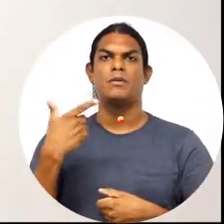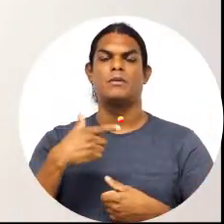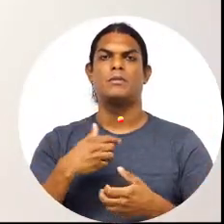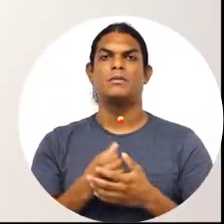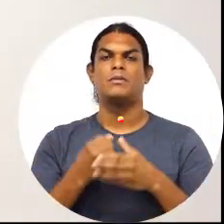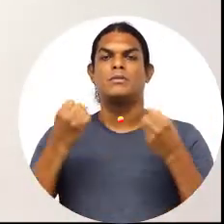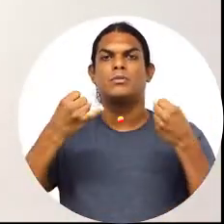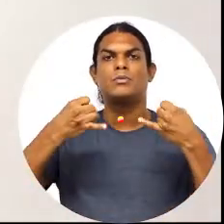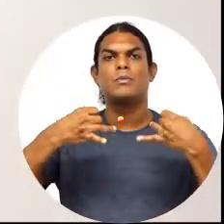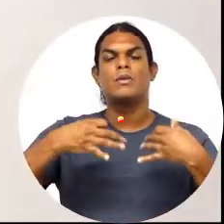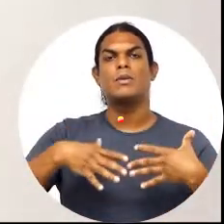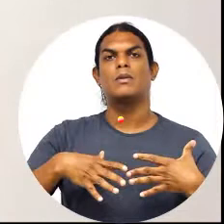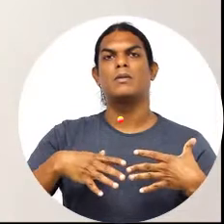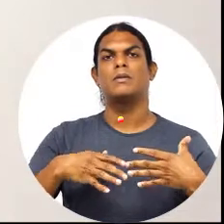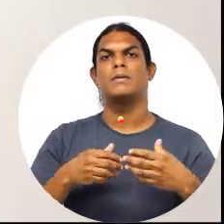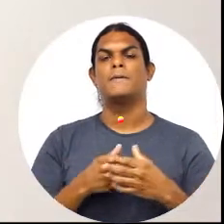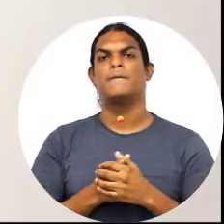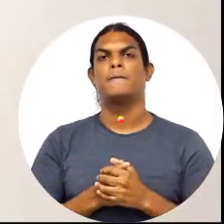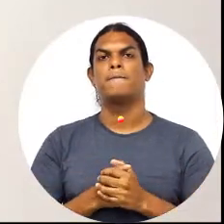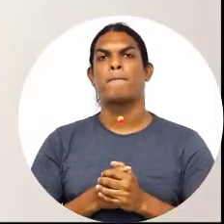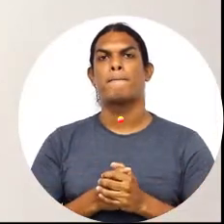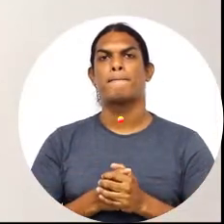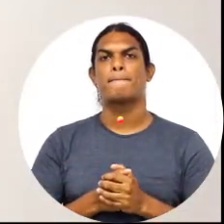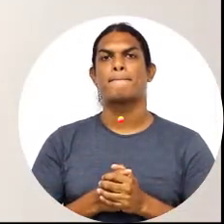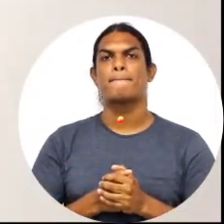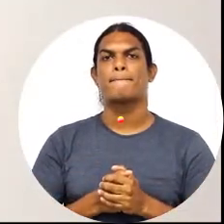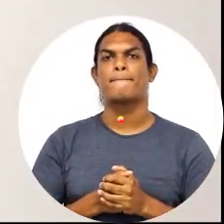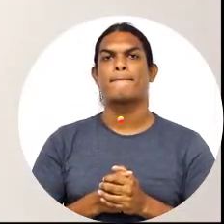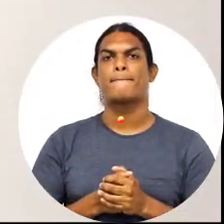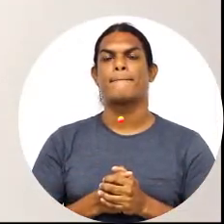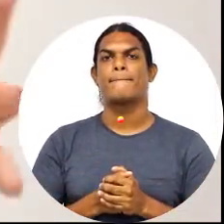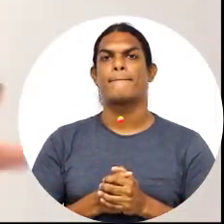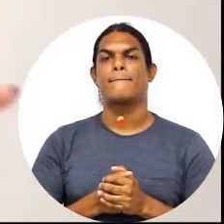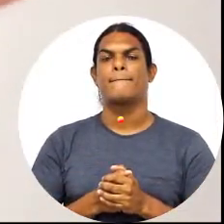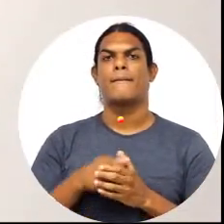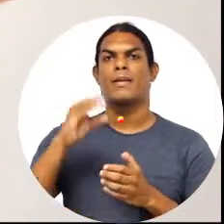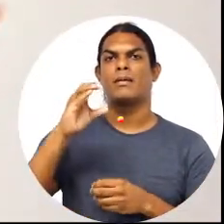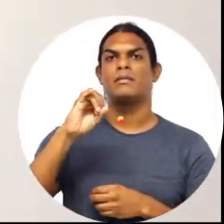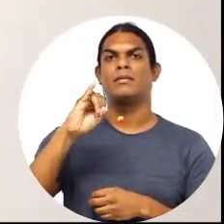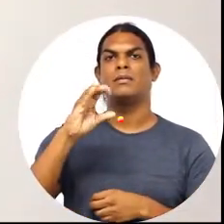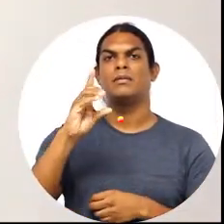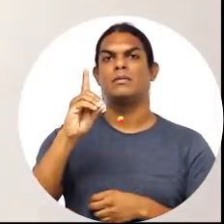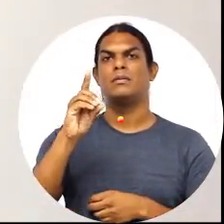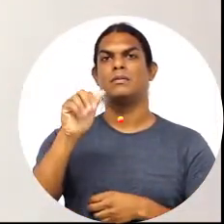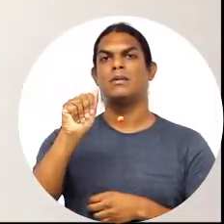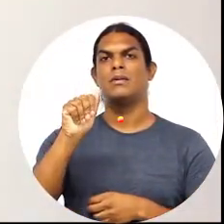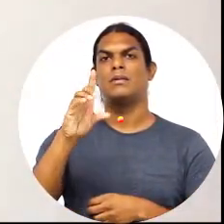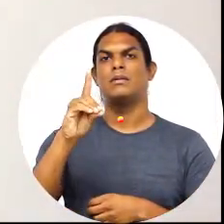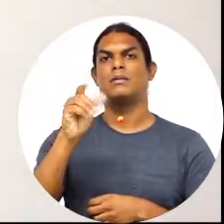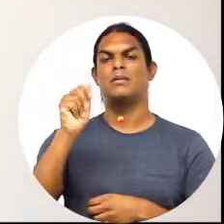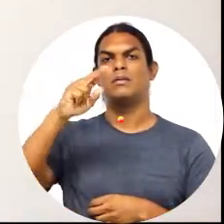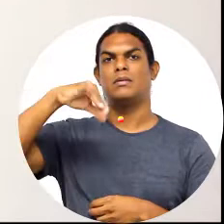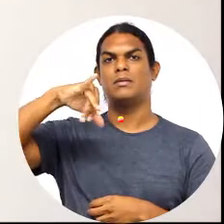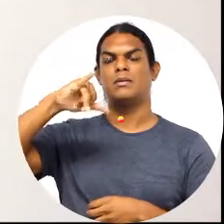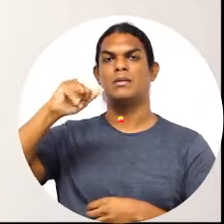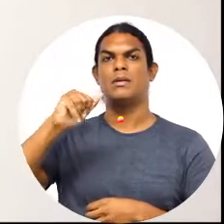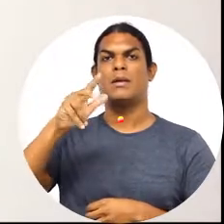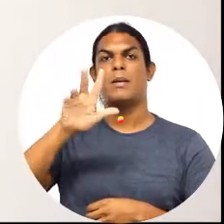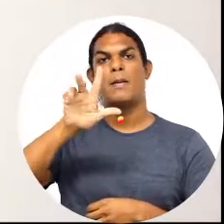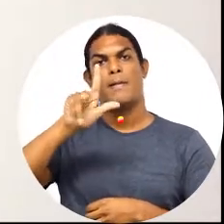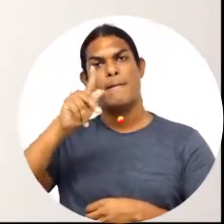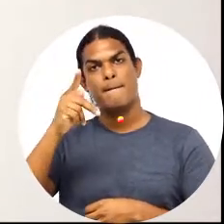que a capacidade plena da cidadania, ou seja, a cidadania plena, só pode ser entendida quando o